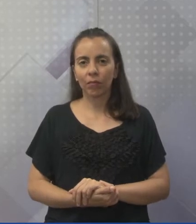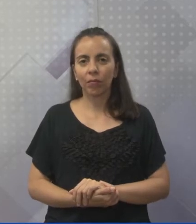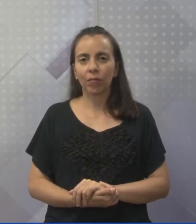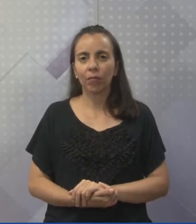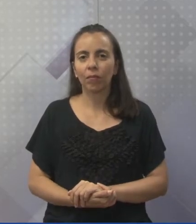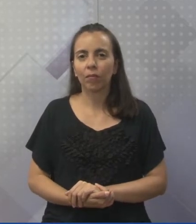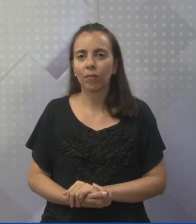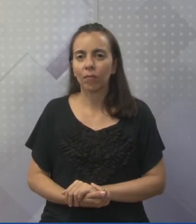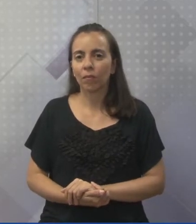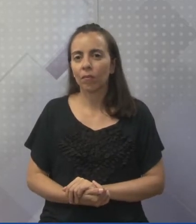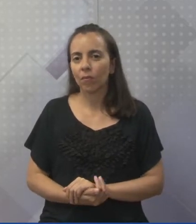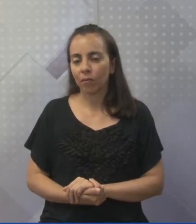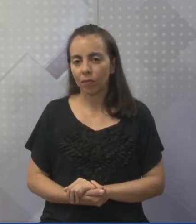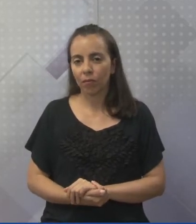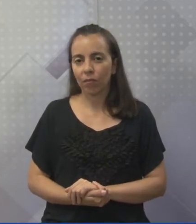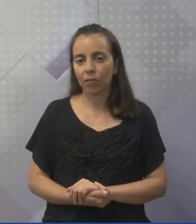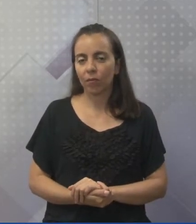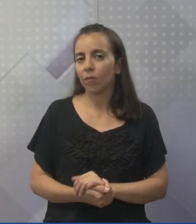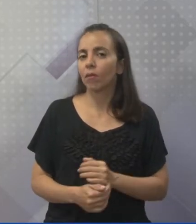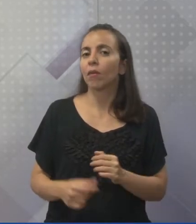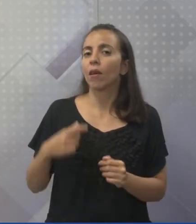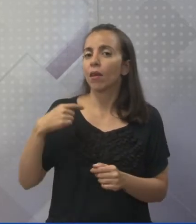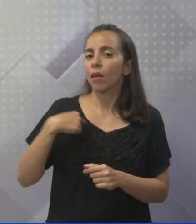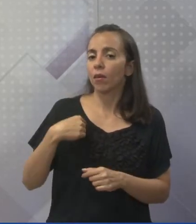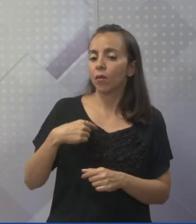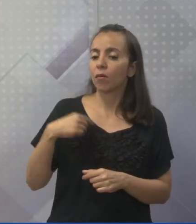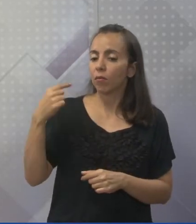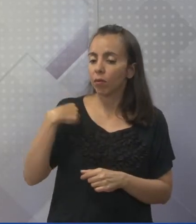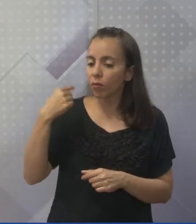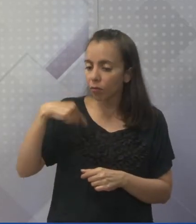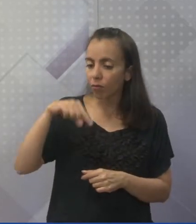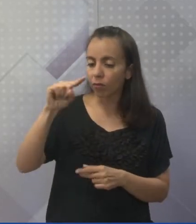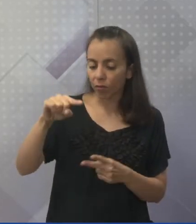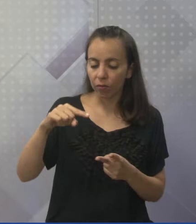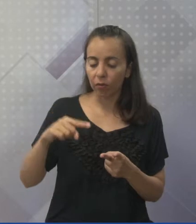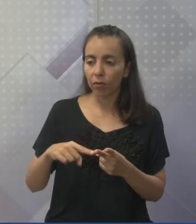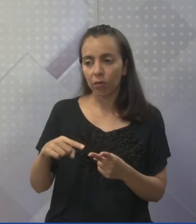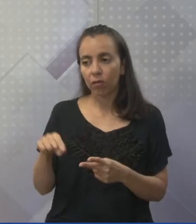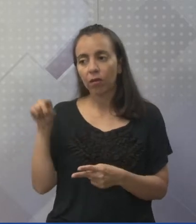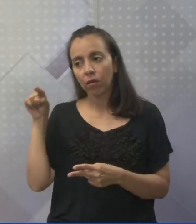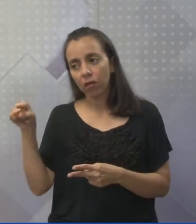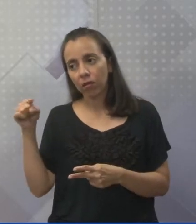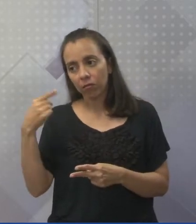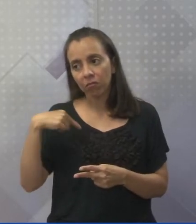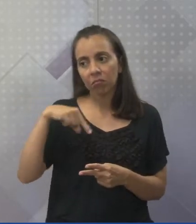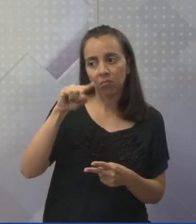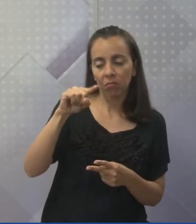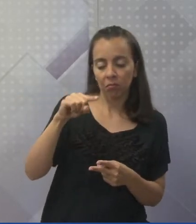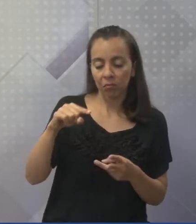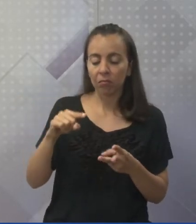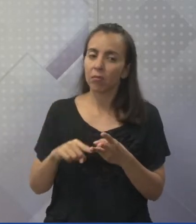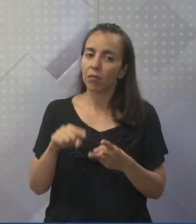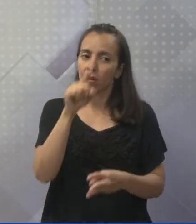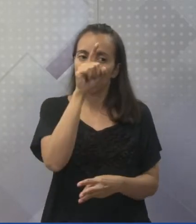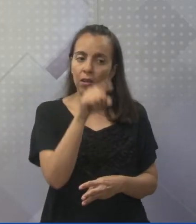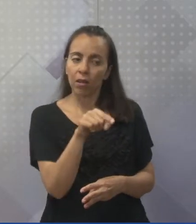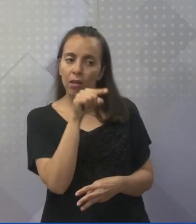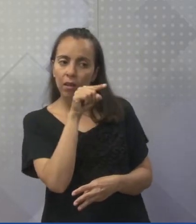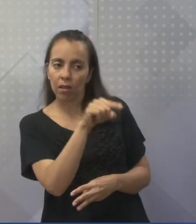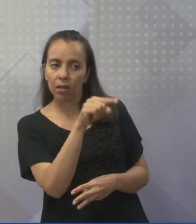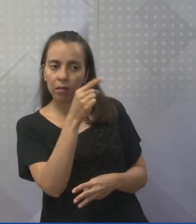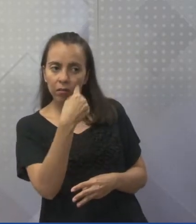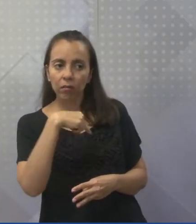She would go, ela iria. It would go, ele ou ela, no caso objeto, iria. We would